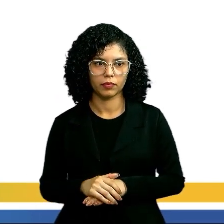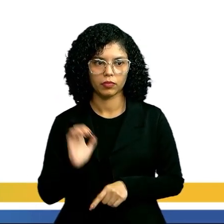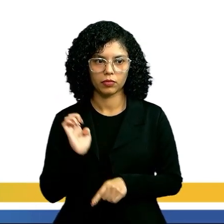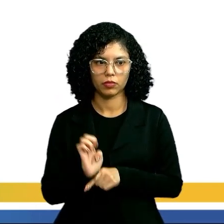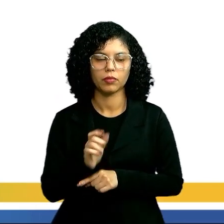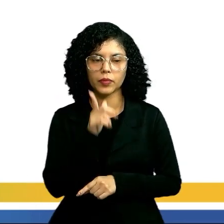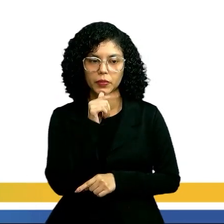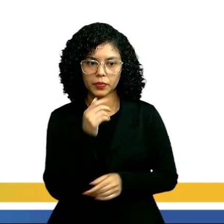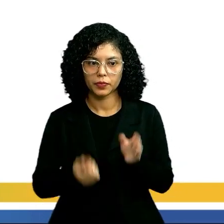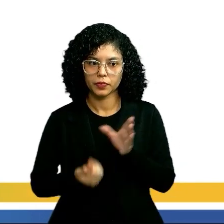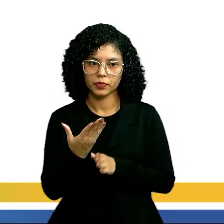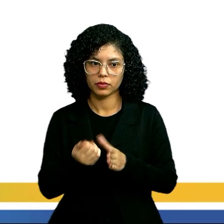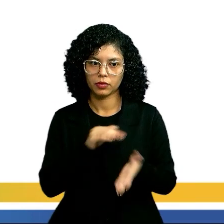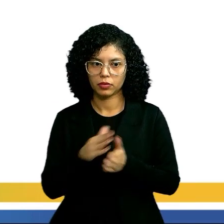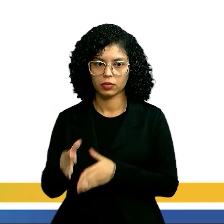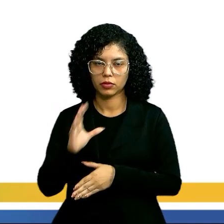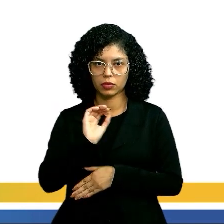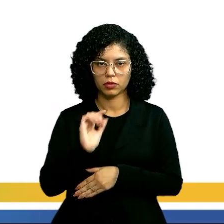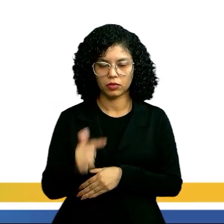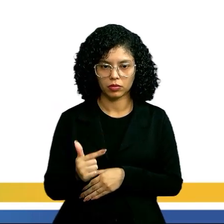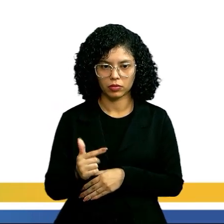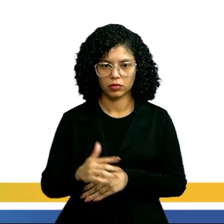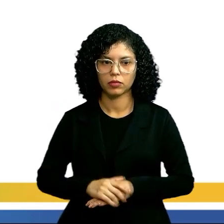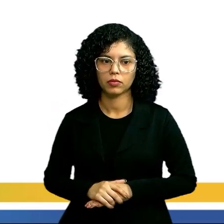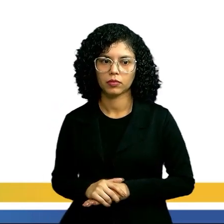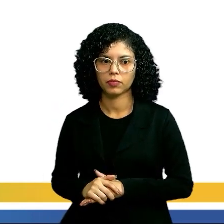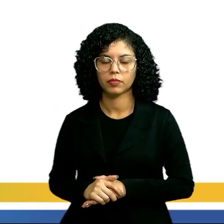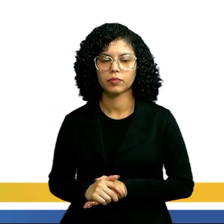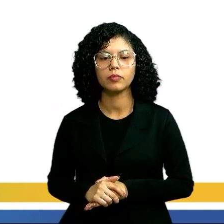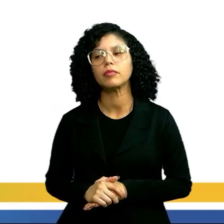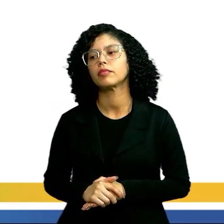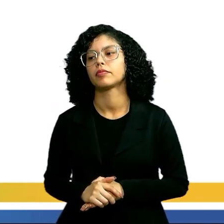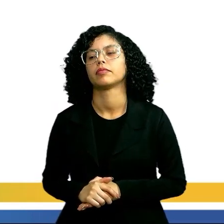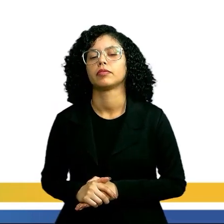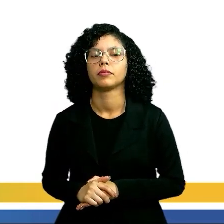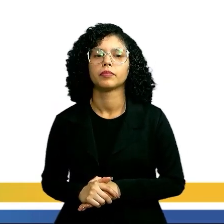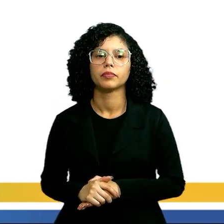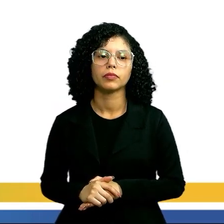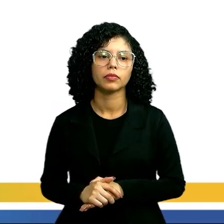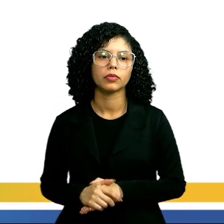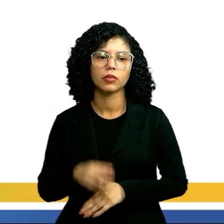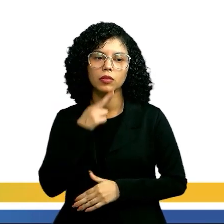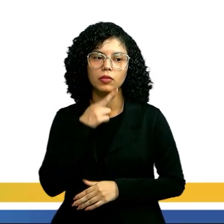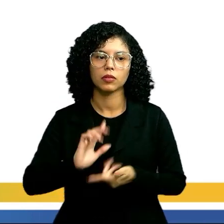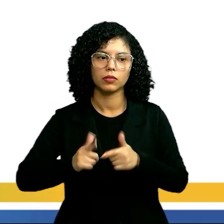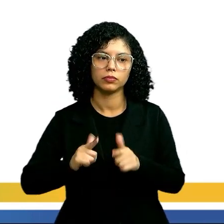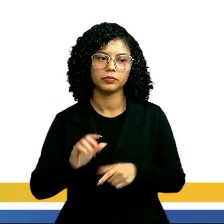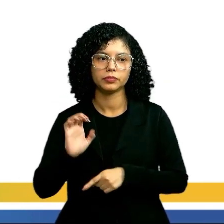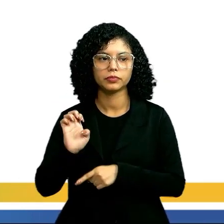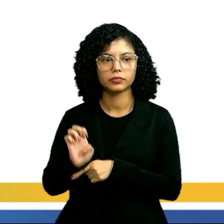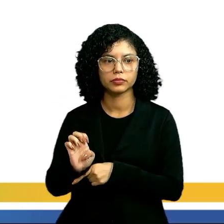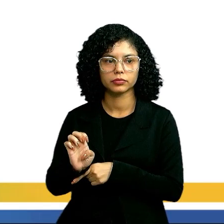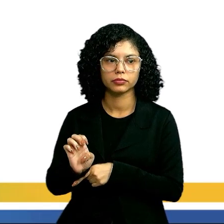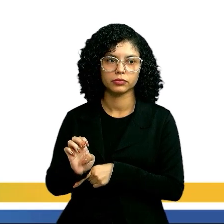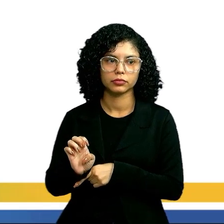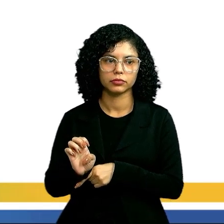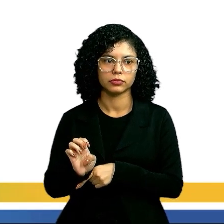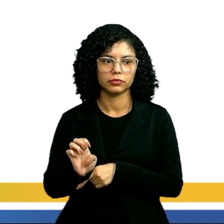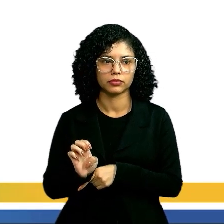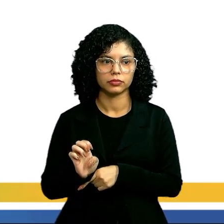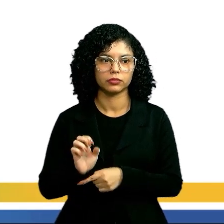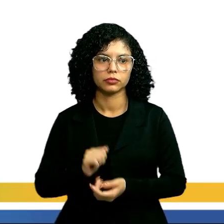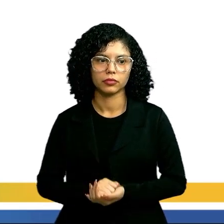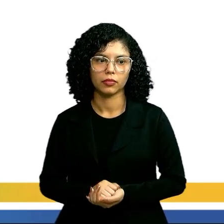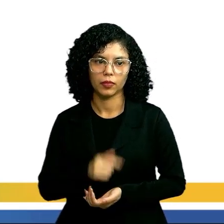E. É a água produzida a partir do consumo de oxigênio? Vamos lá. Resposta correta, letra